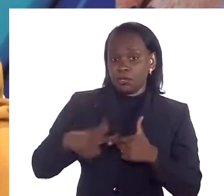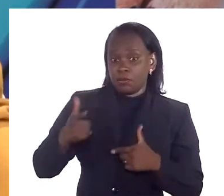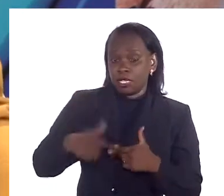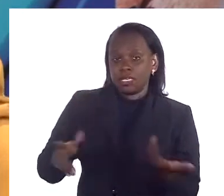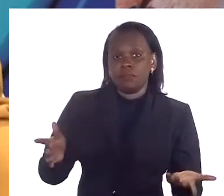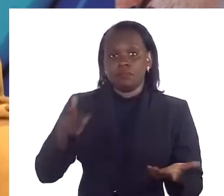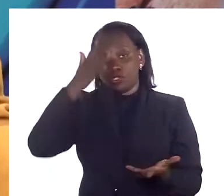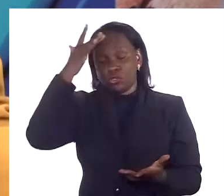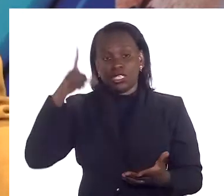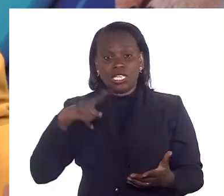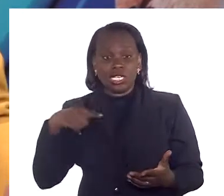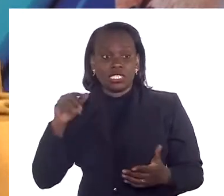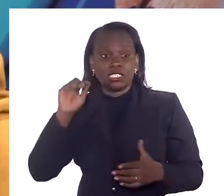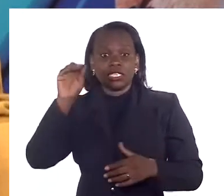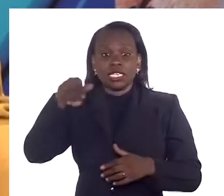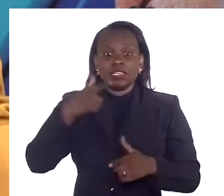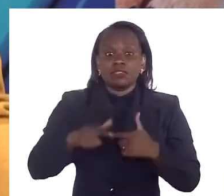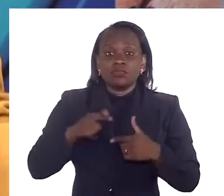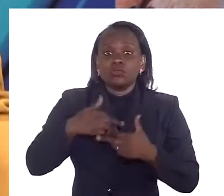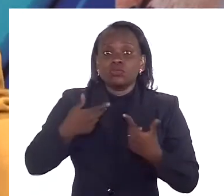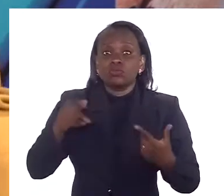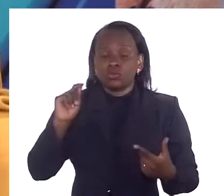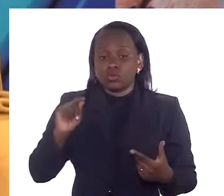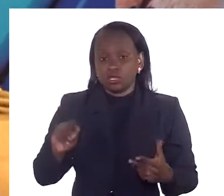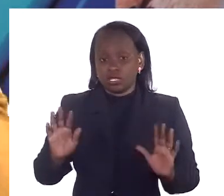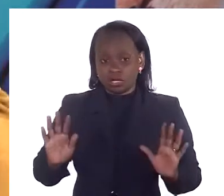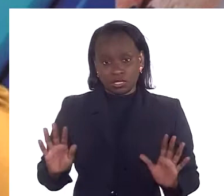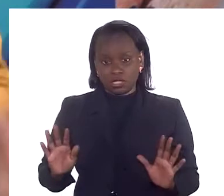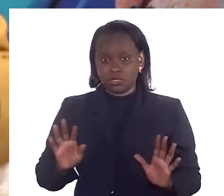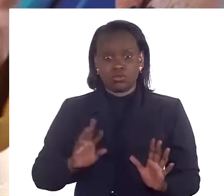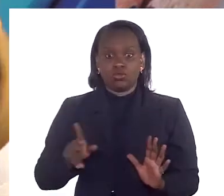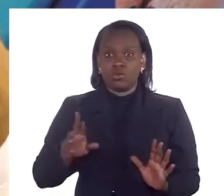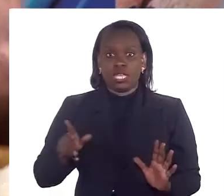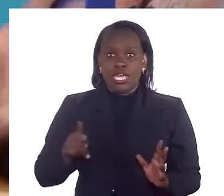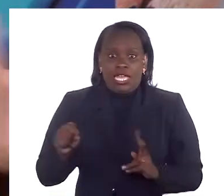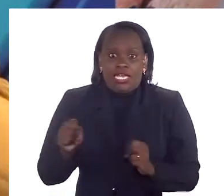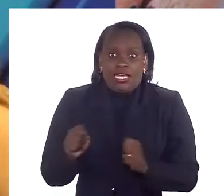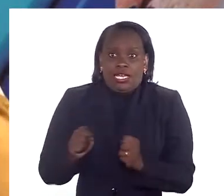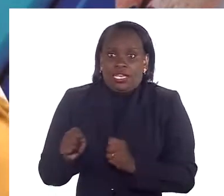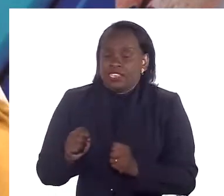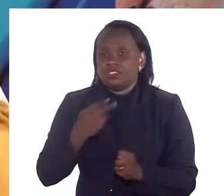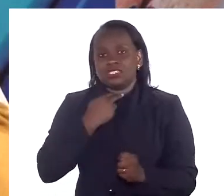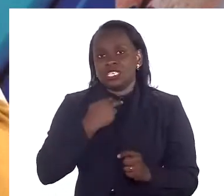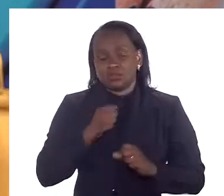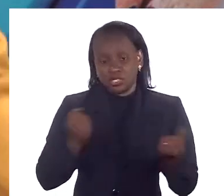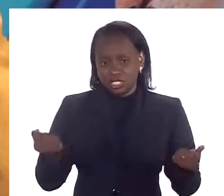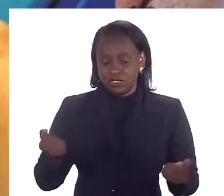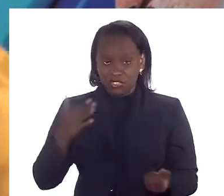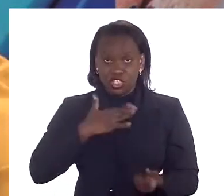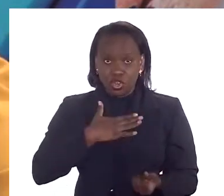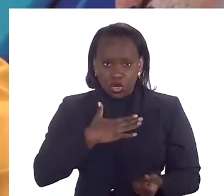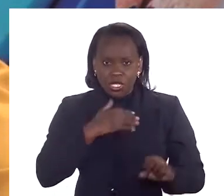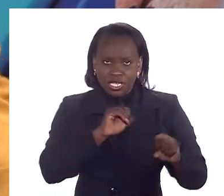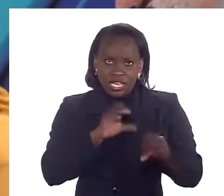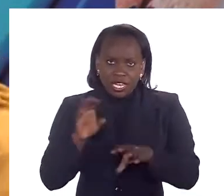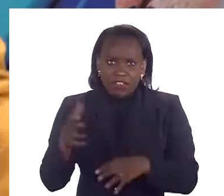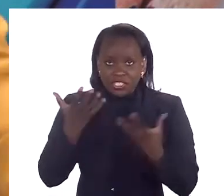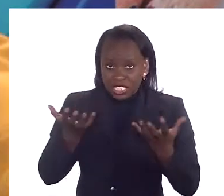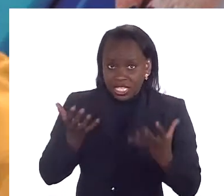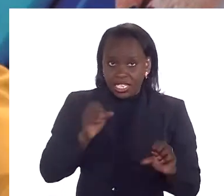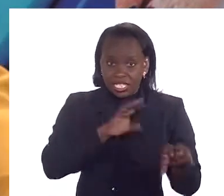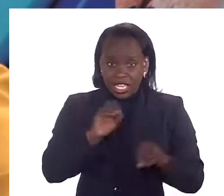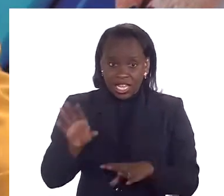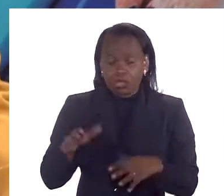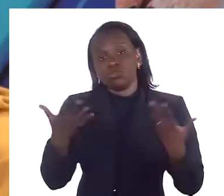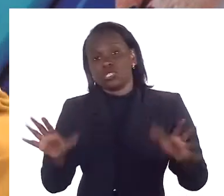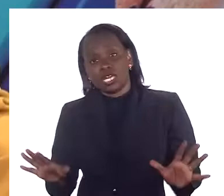têm problemas, pessoas têm questões, né, não é nada controlável. Então, assim, você gosta de dar aula, você quer